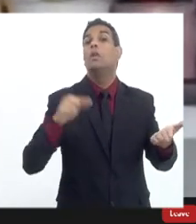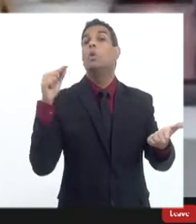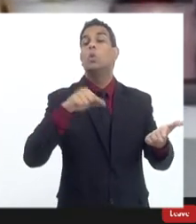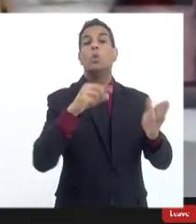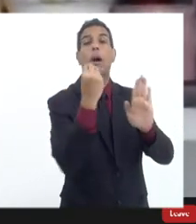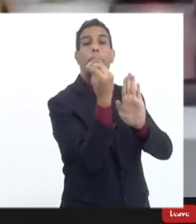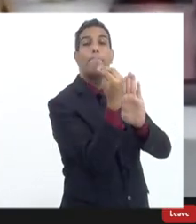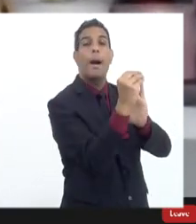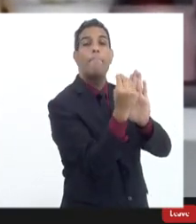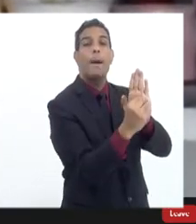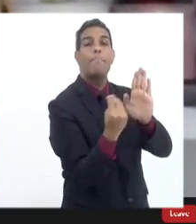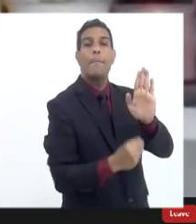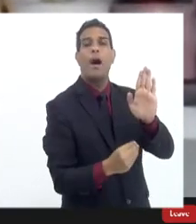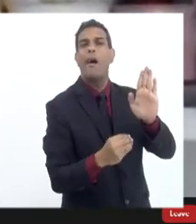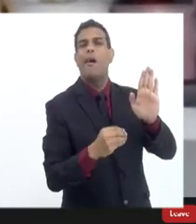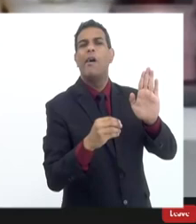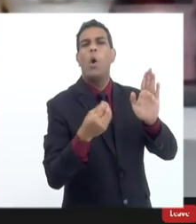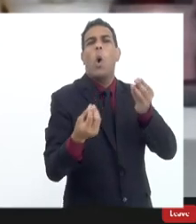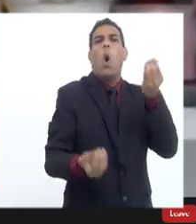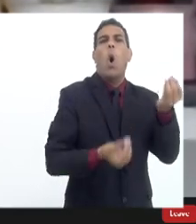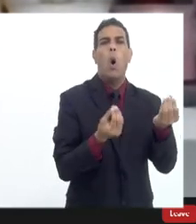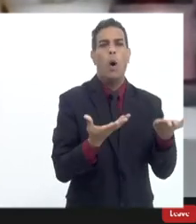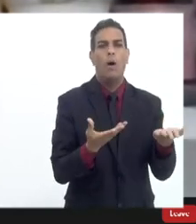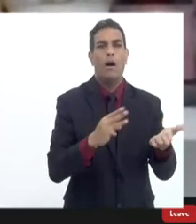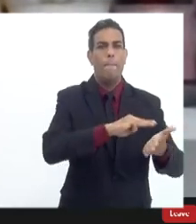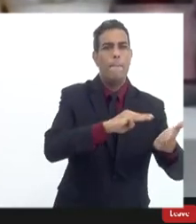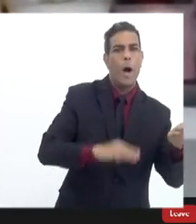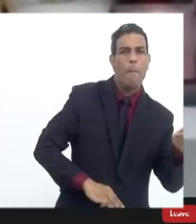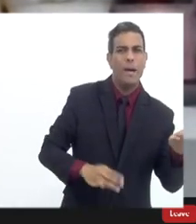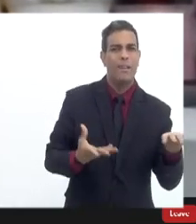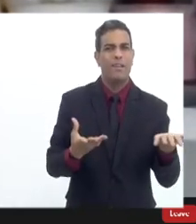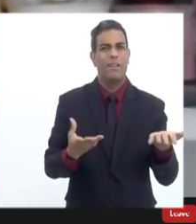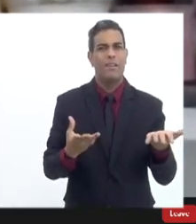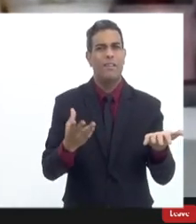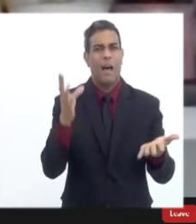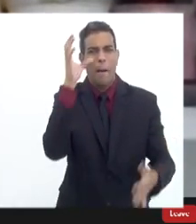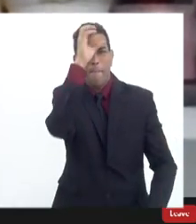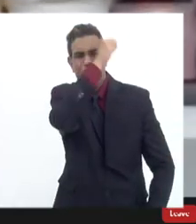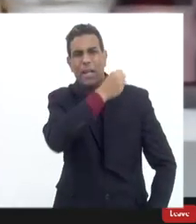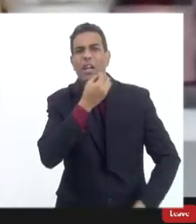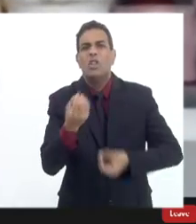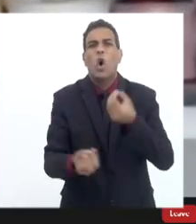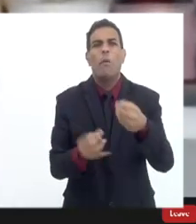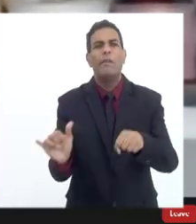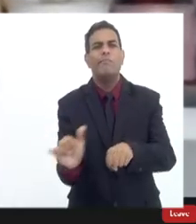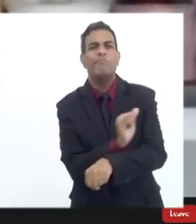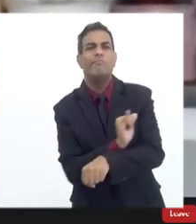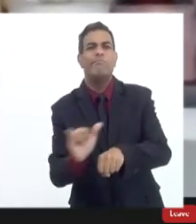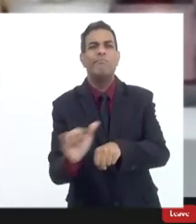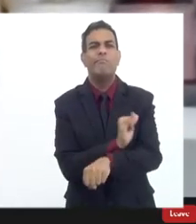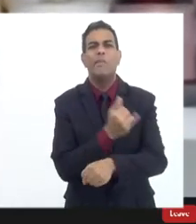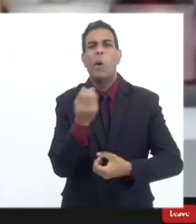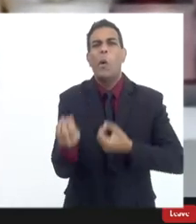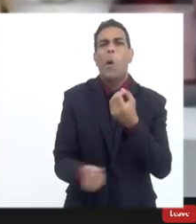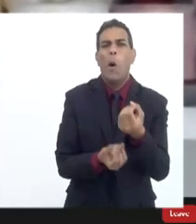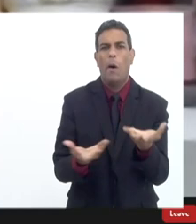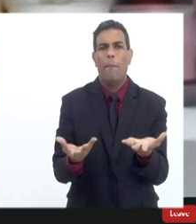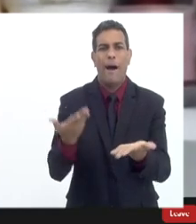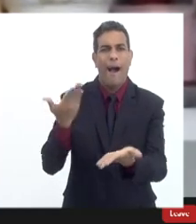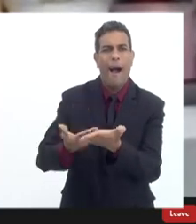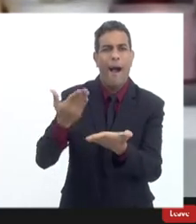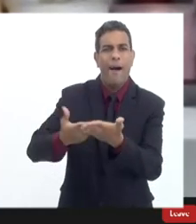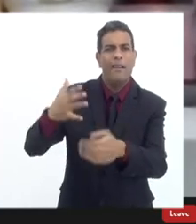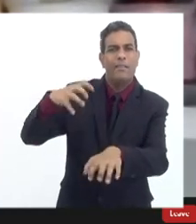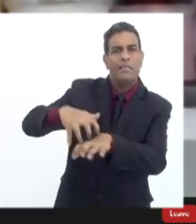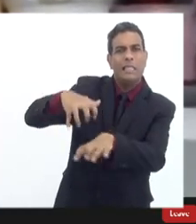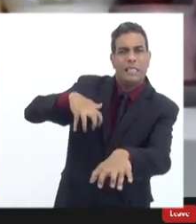né? Forma e conteúdo, eles se complementam, eles não caminham isolados, né? E aí